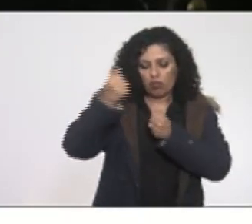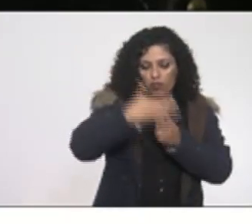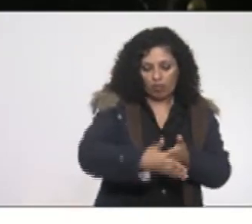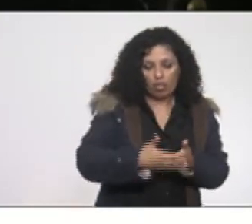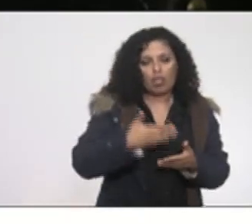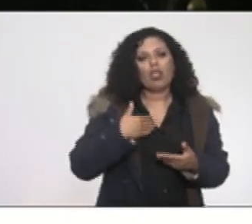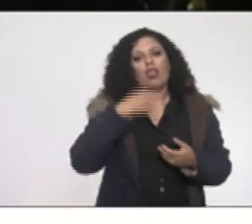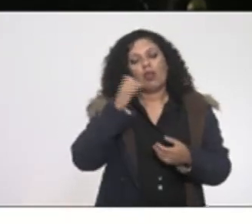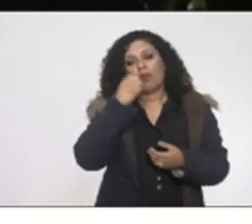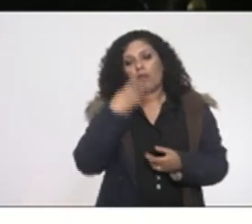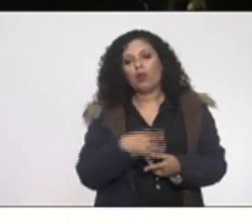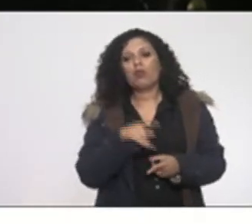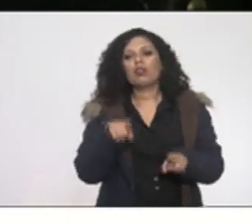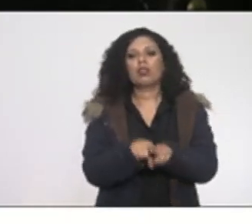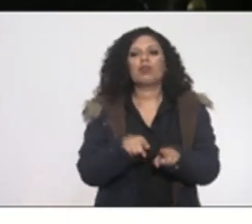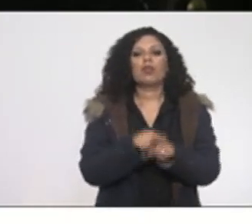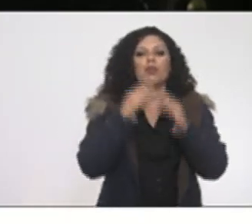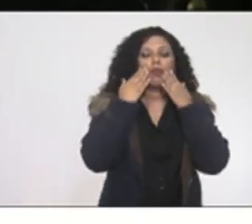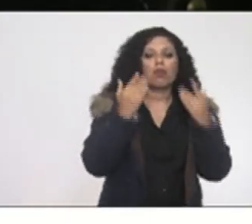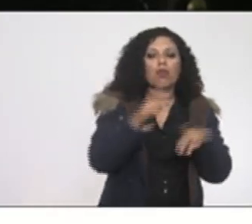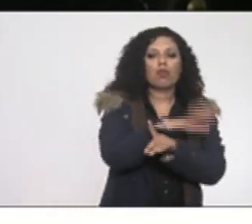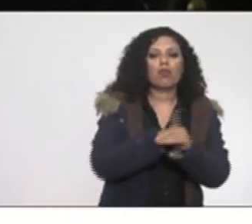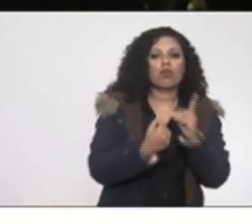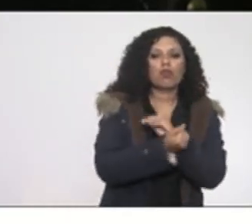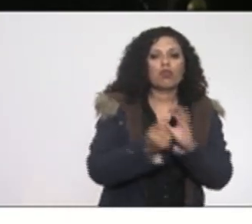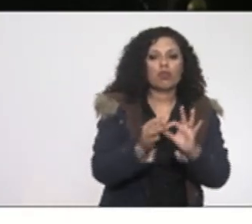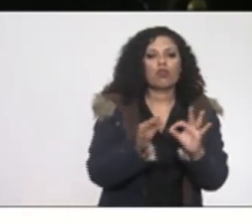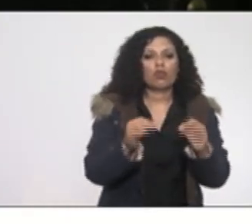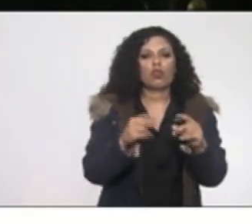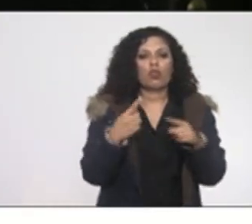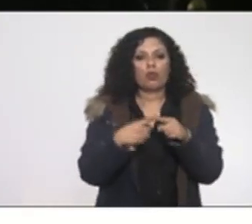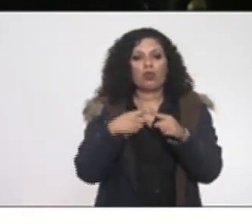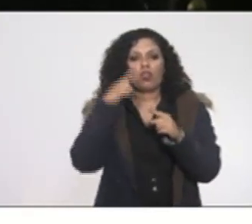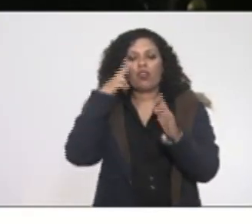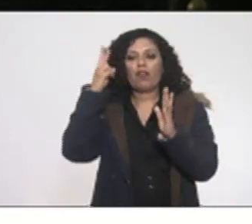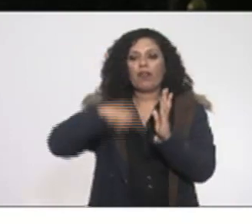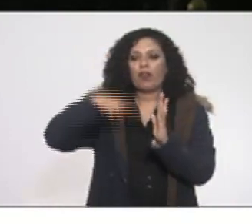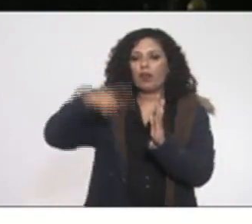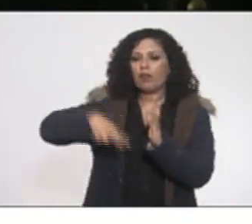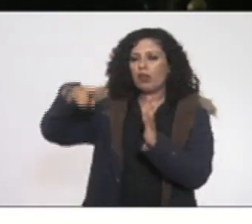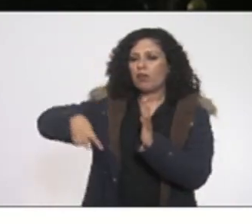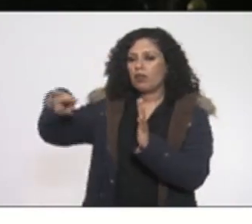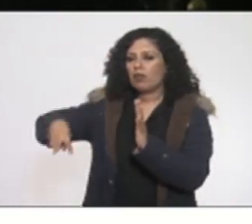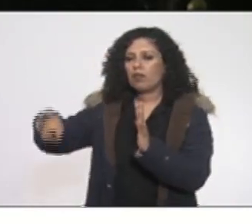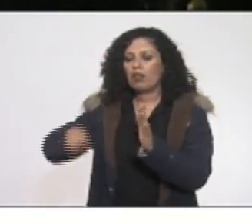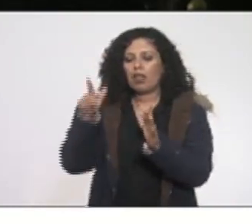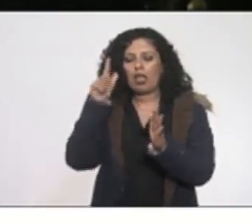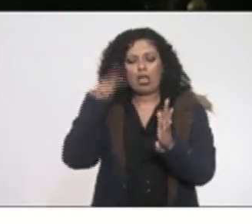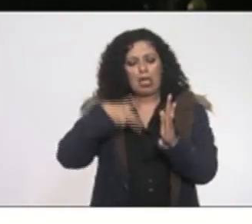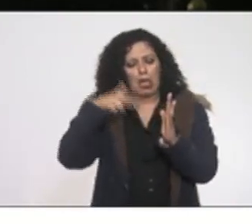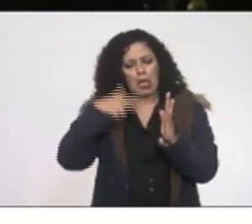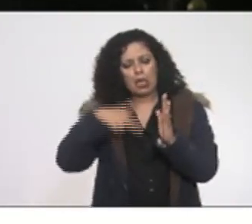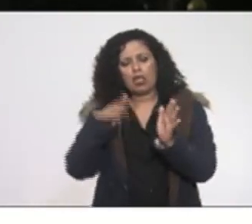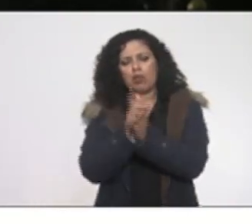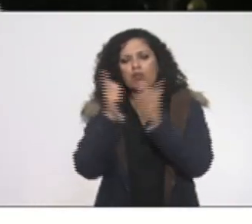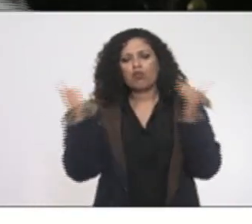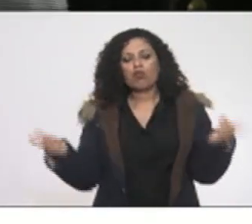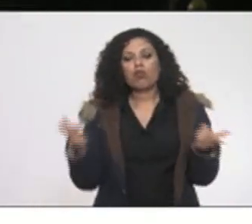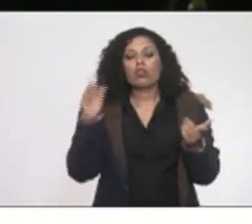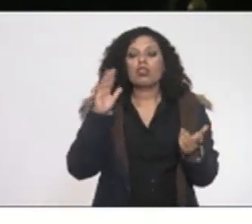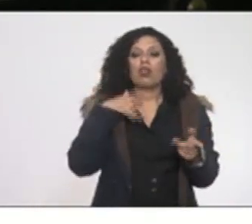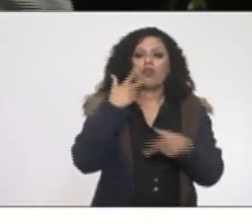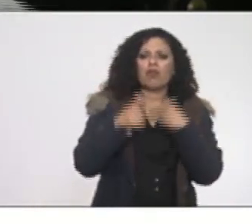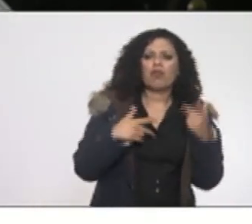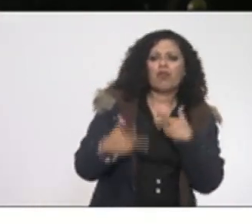a sociedade precisa conhecer o que está acontecendo, né? Porque ela lê a matéria todos os dias, vai acontecer isso, vai compartilhar adulto,